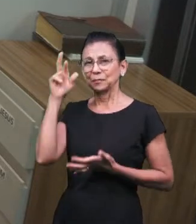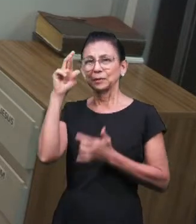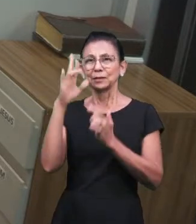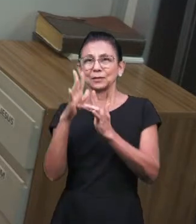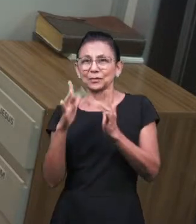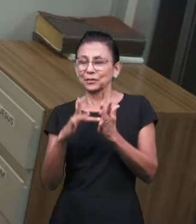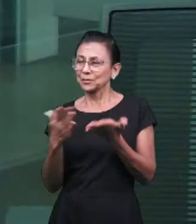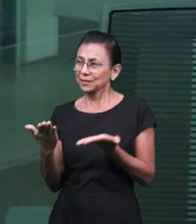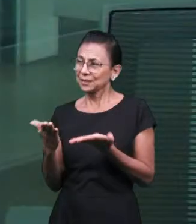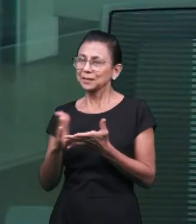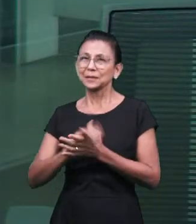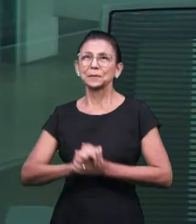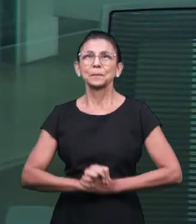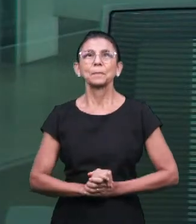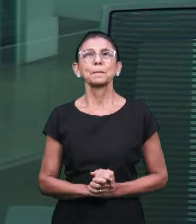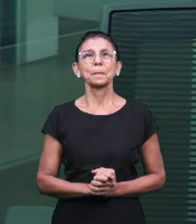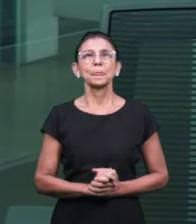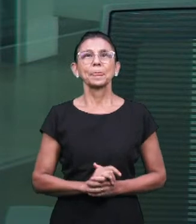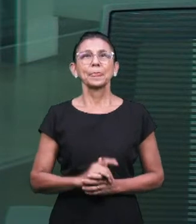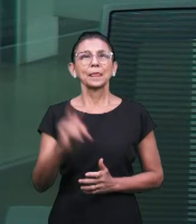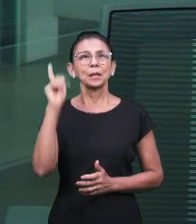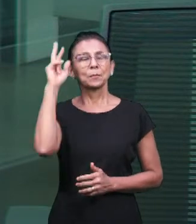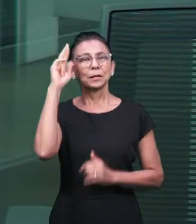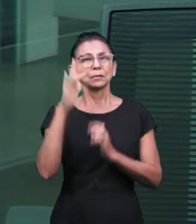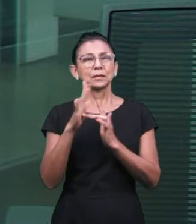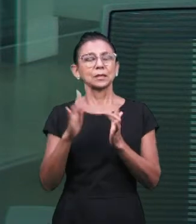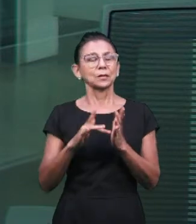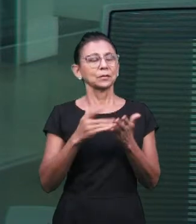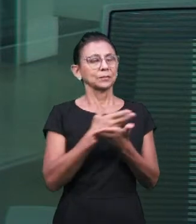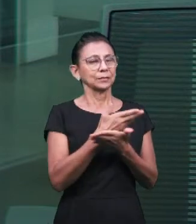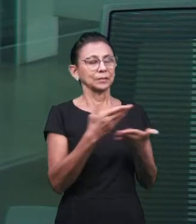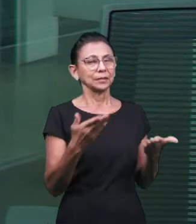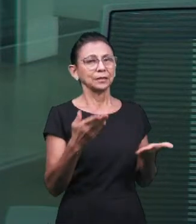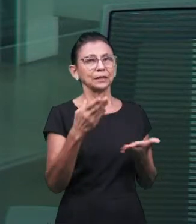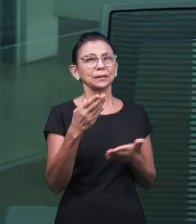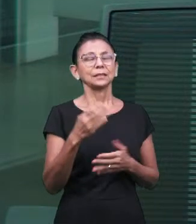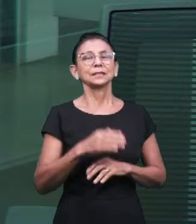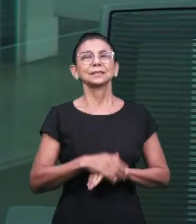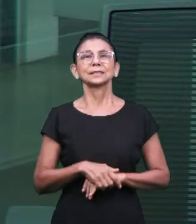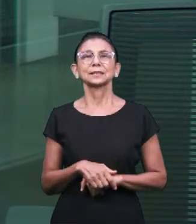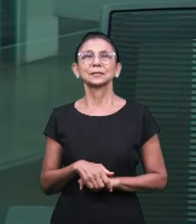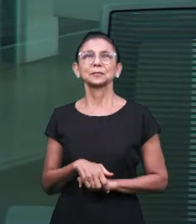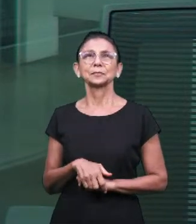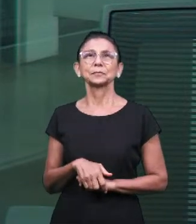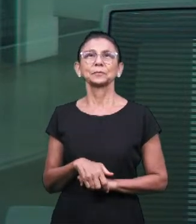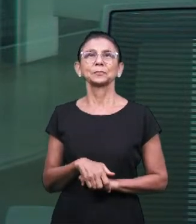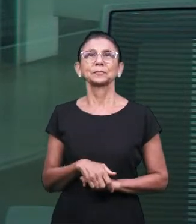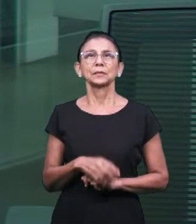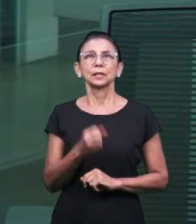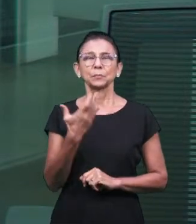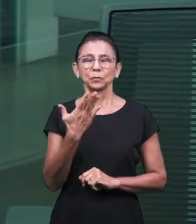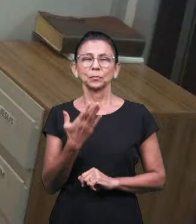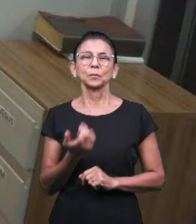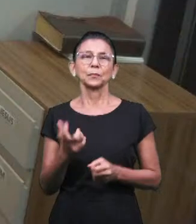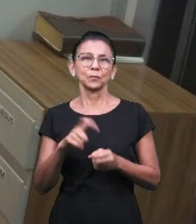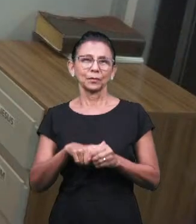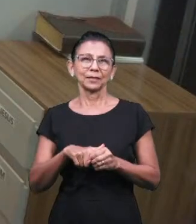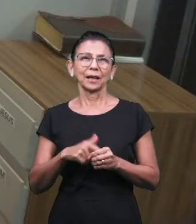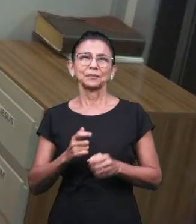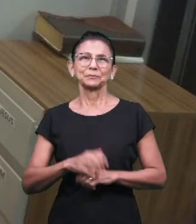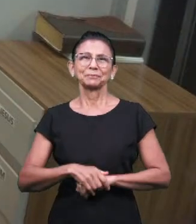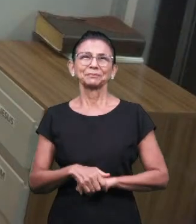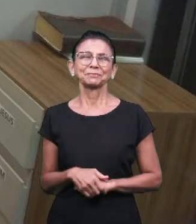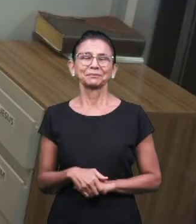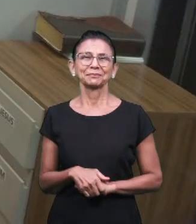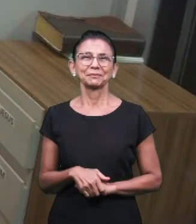querido. A paz do Senhor Elias, a paz do Senhor Josias, é bom estar aqui de volta, é sempre bom estar por aqui. Amém, louvado